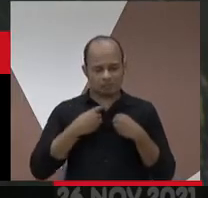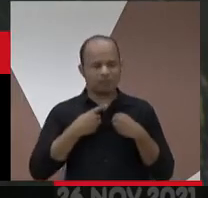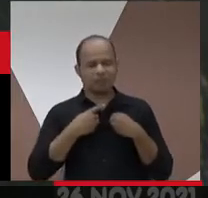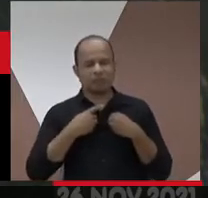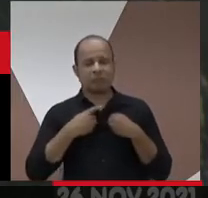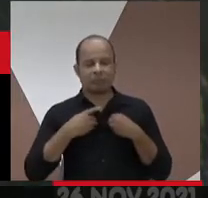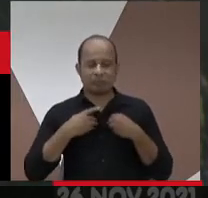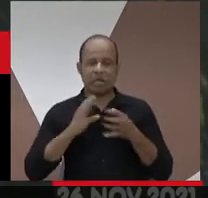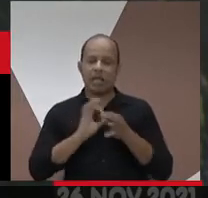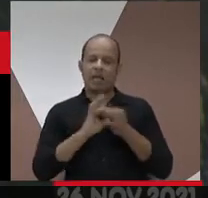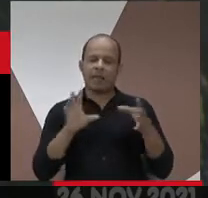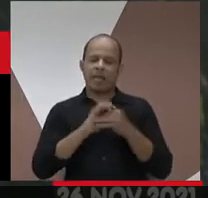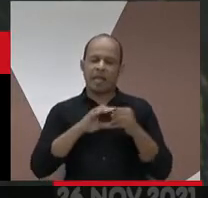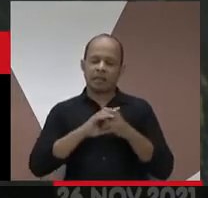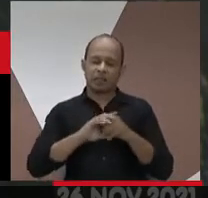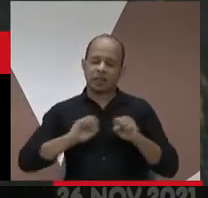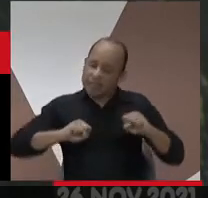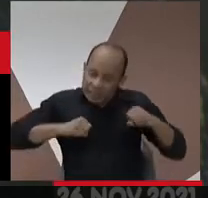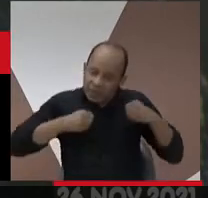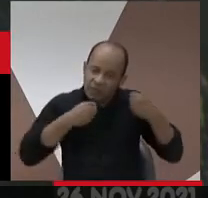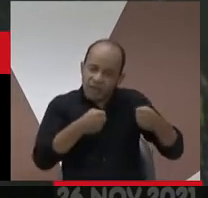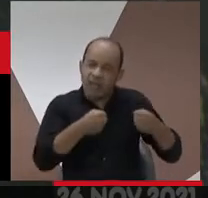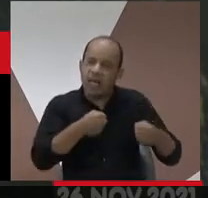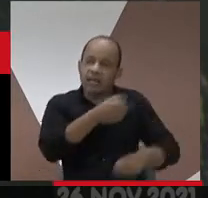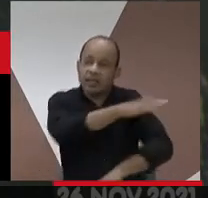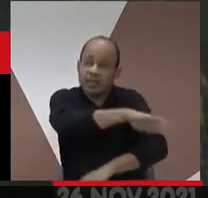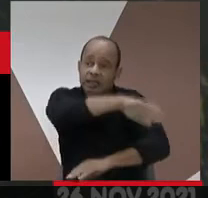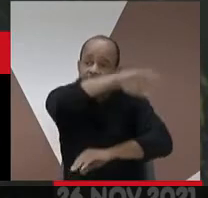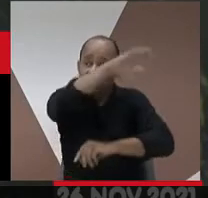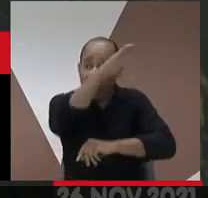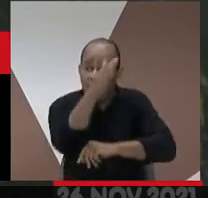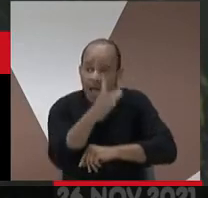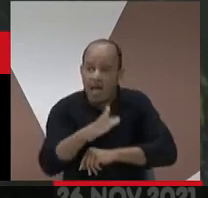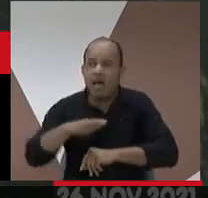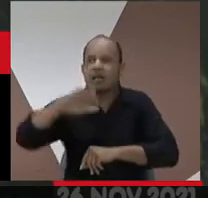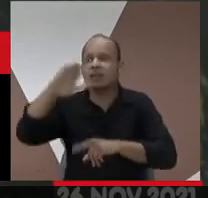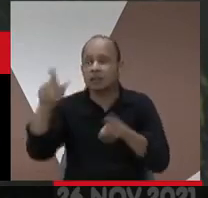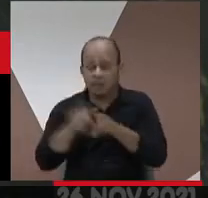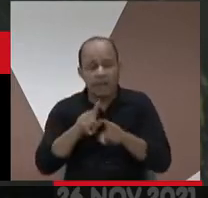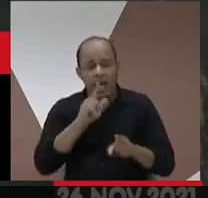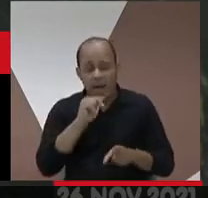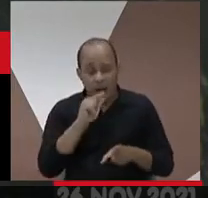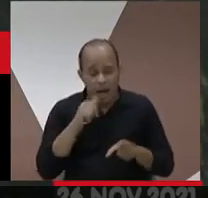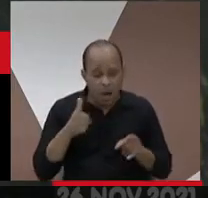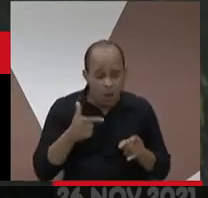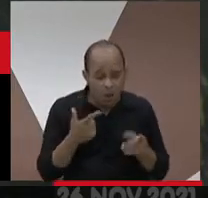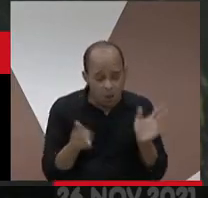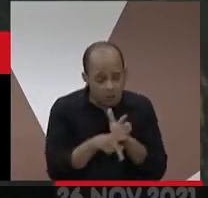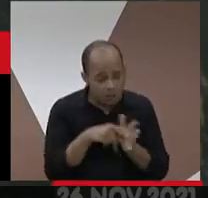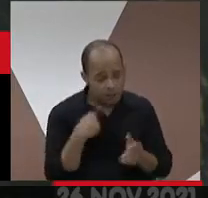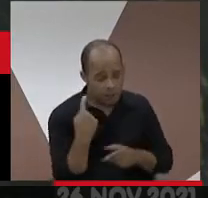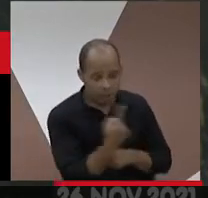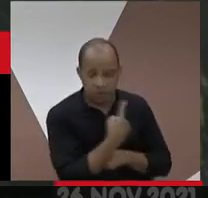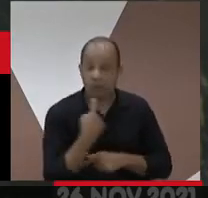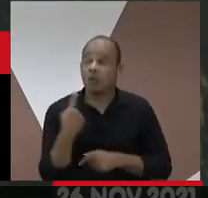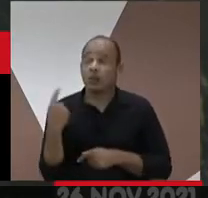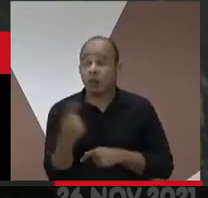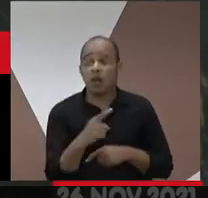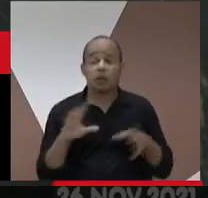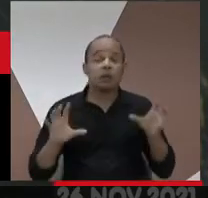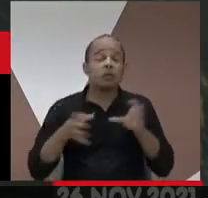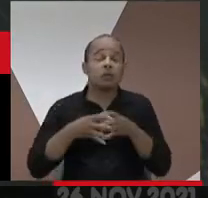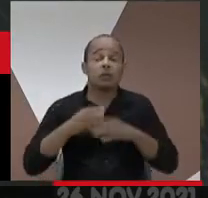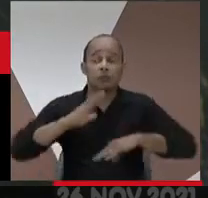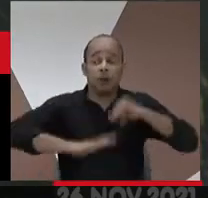Minas. Nós representamos aqui um grupo de ambientalistas, de